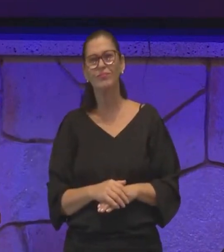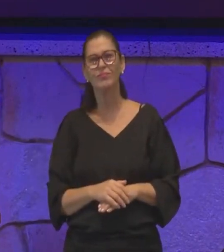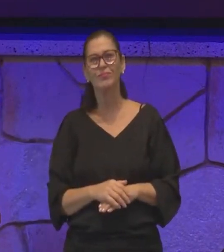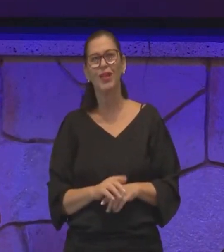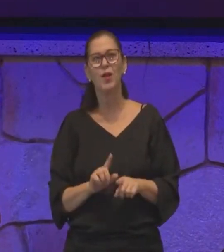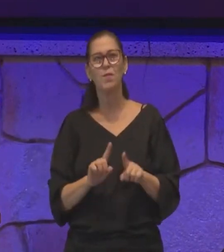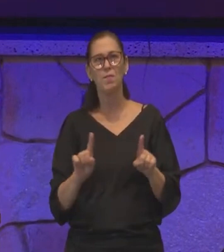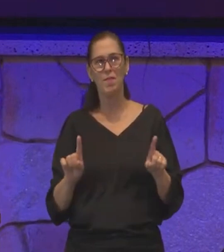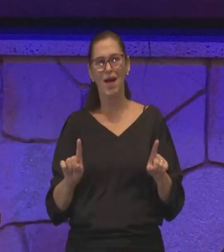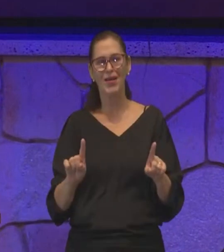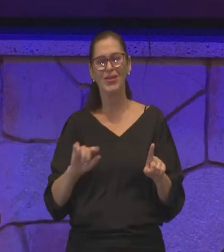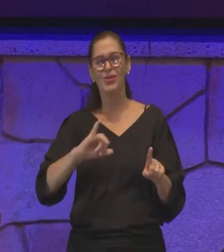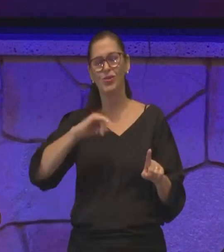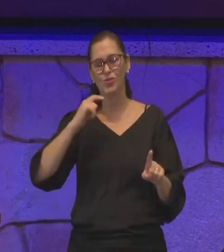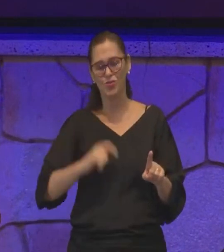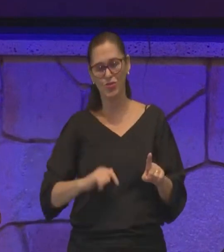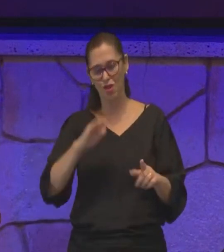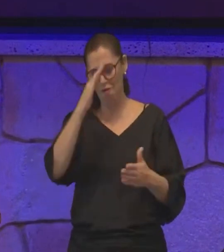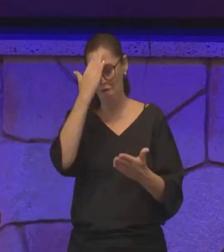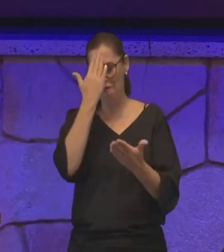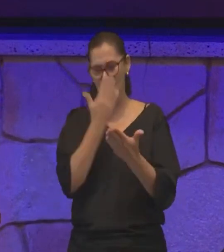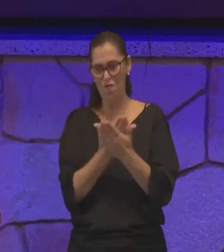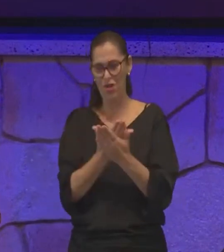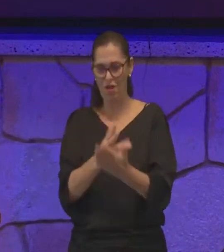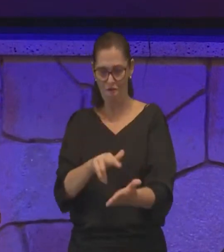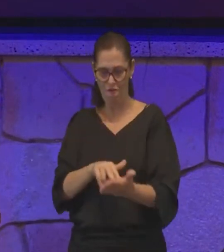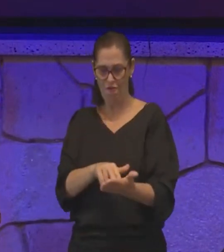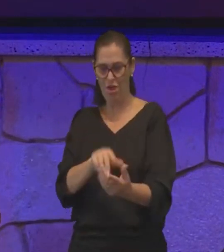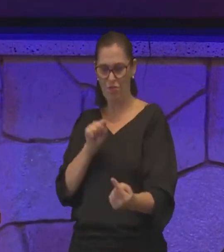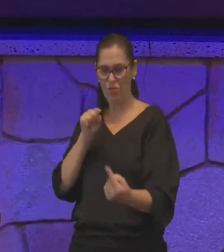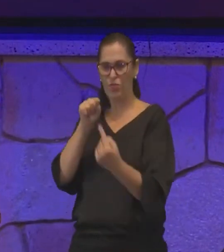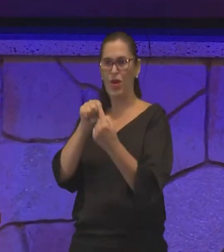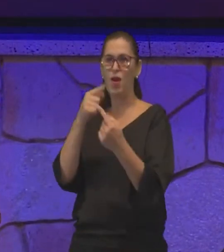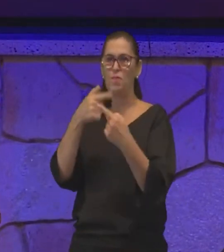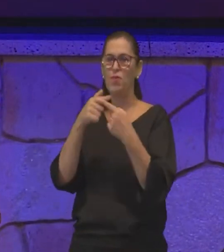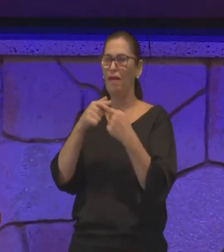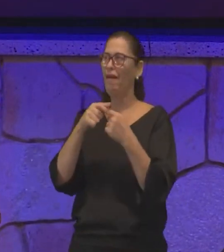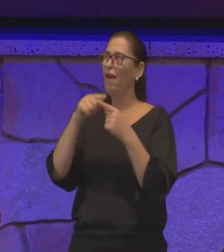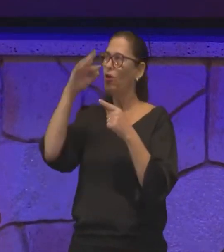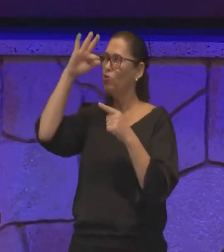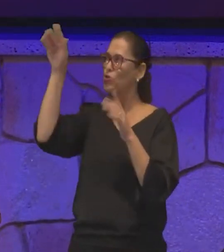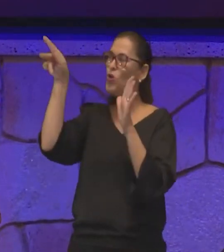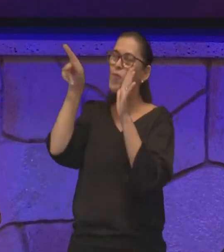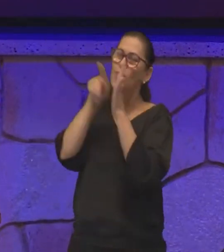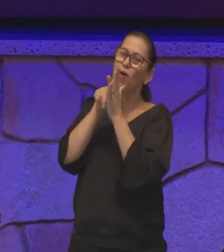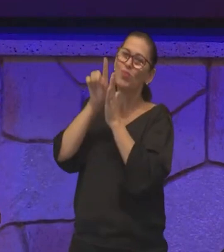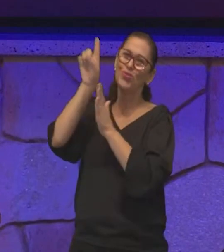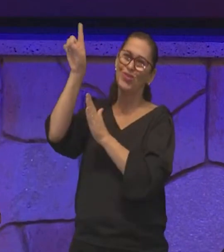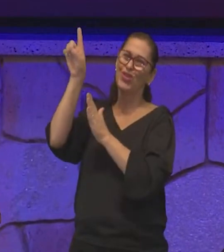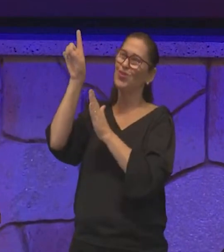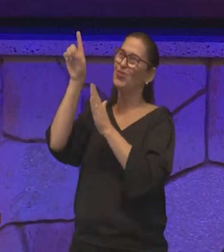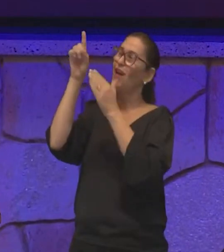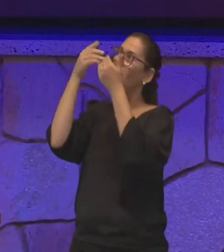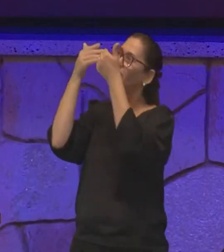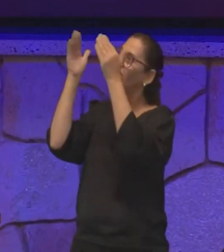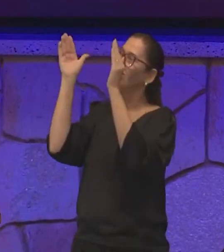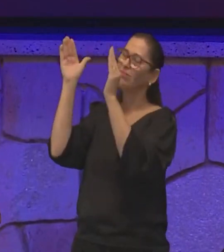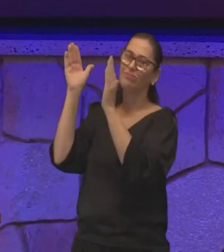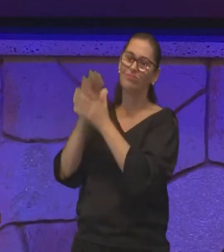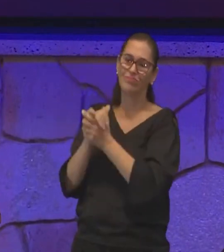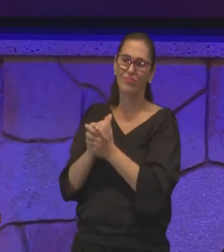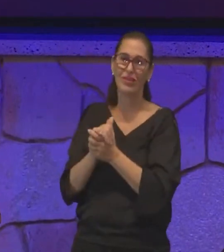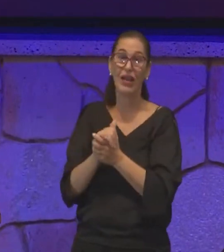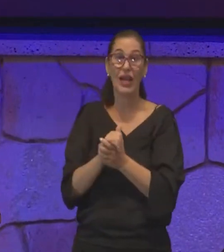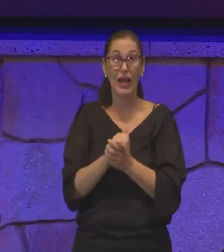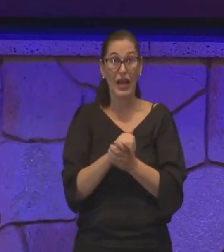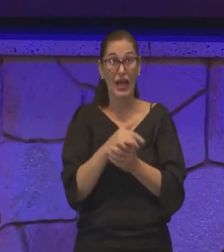mas ele crê e ele está firme no seu propósito, porque ele teve uma visão diretamente do Senhor. E se vem do Senhor, meu irmão, minha irmã,